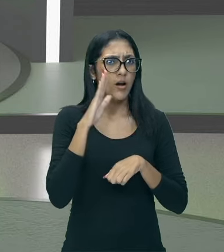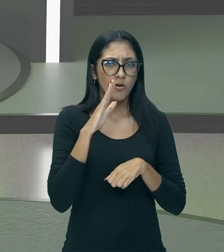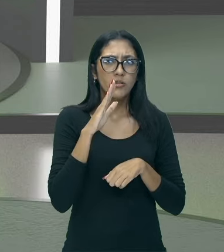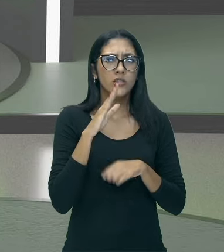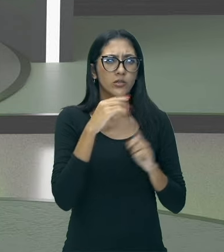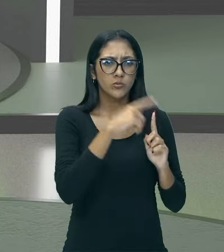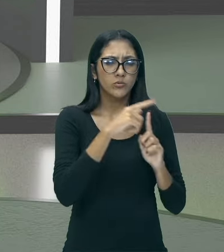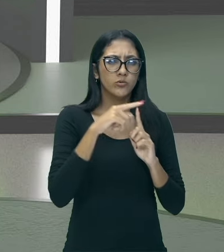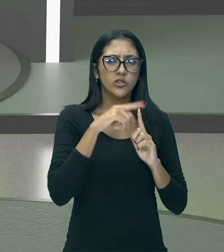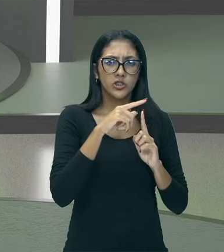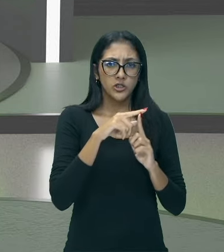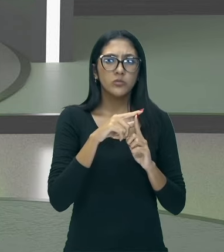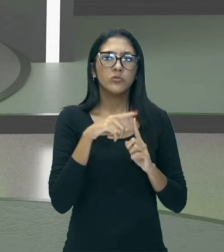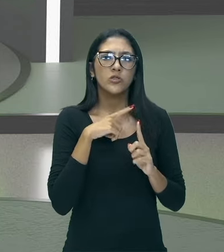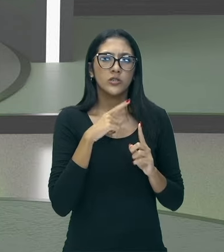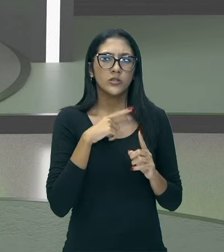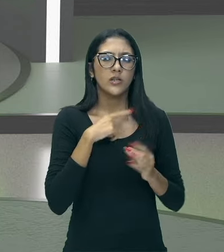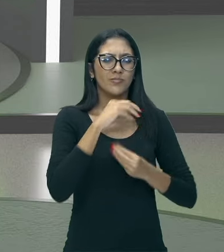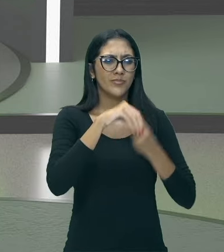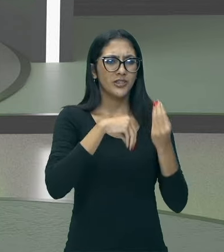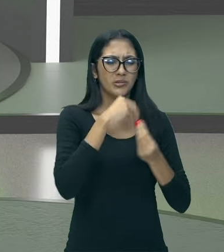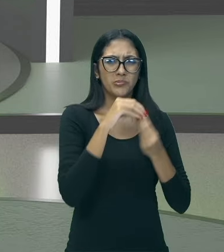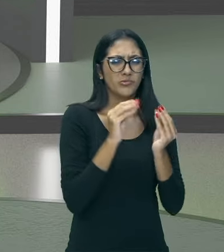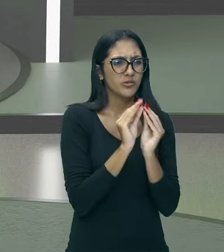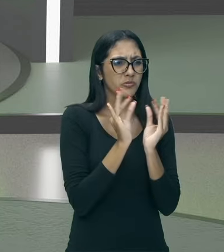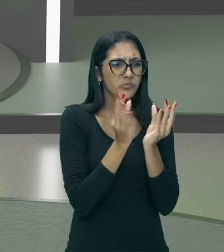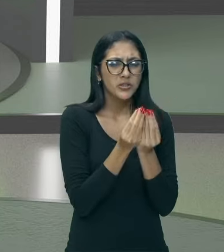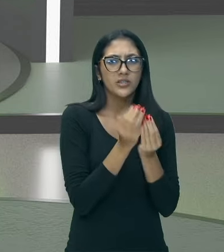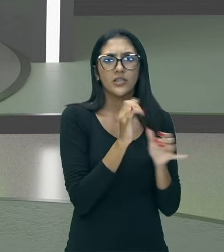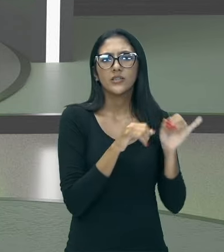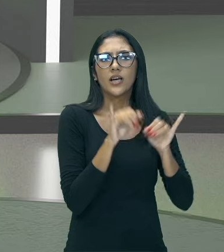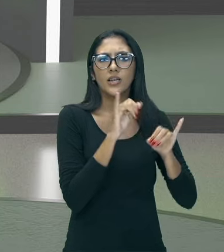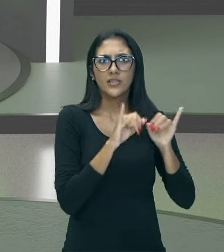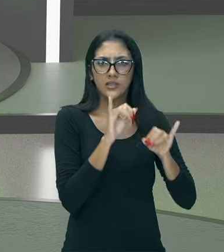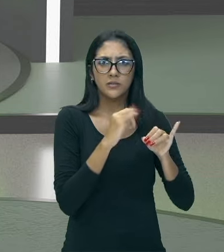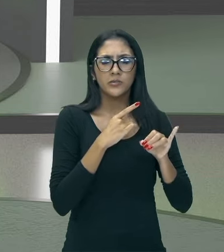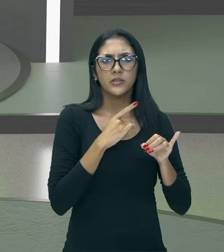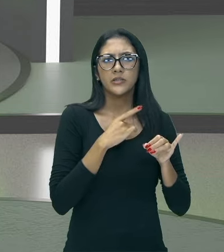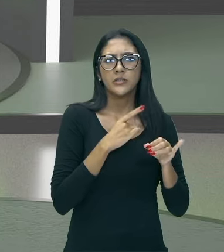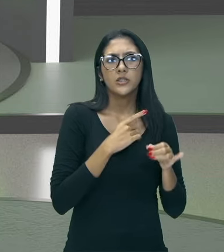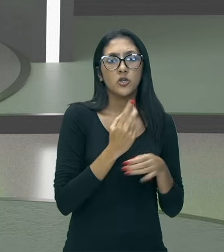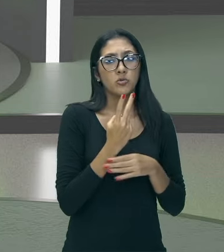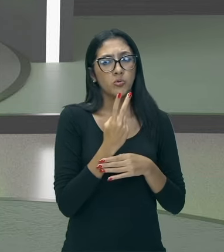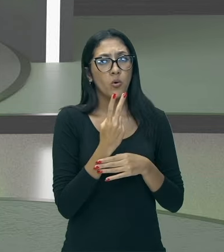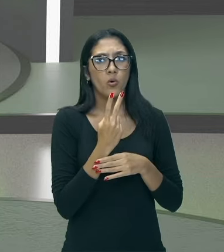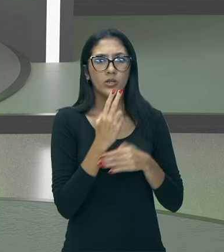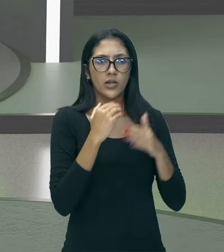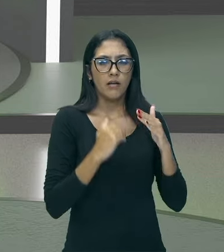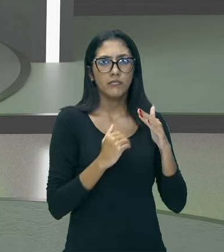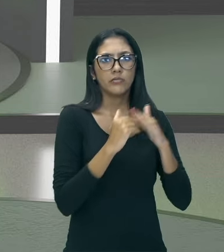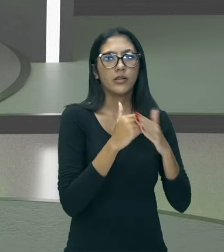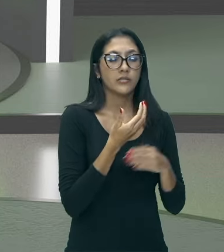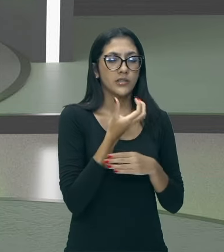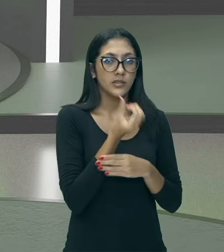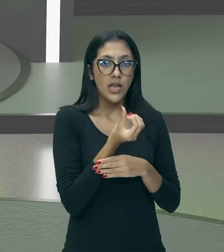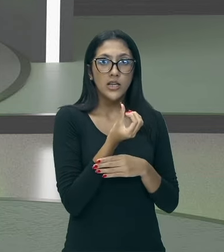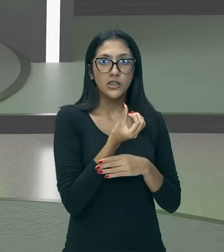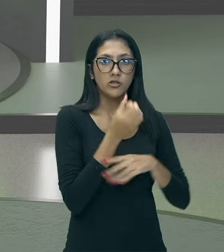protetores usam filtros químicos, que são compostos por cerca de 2 a 6